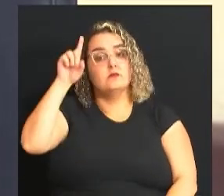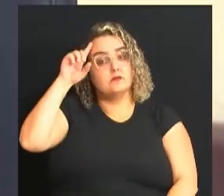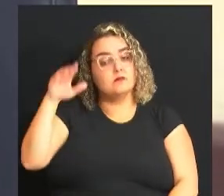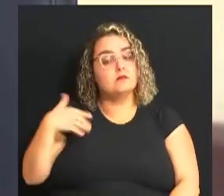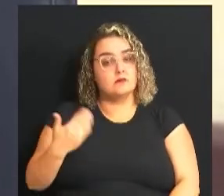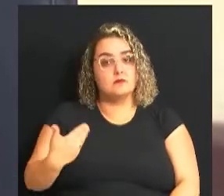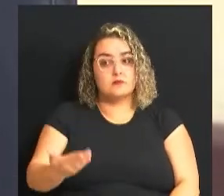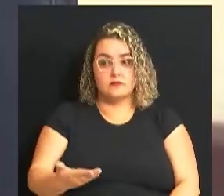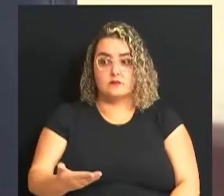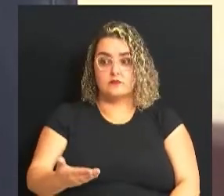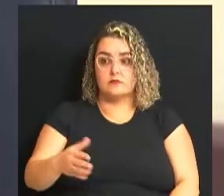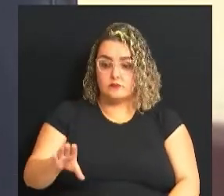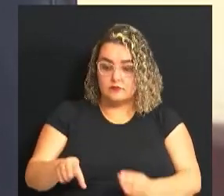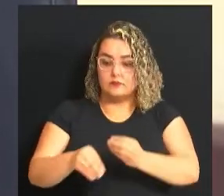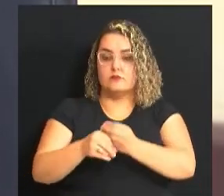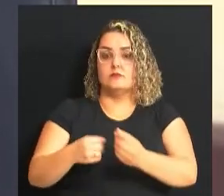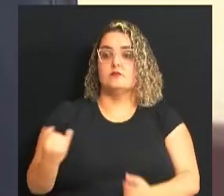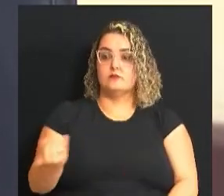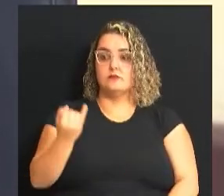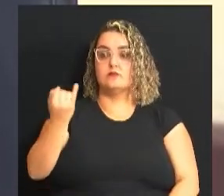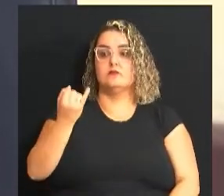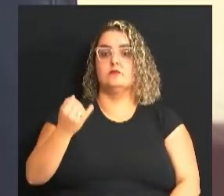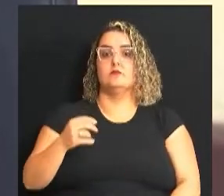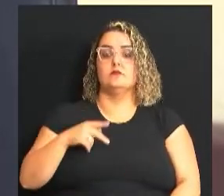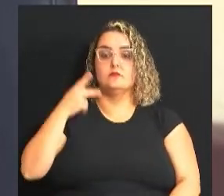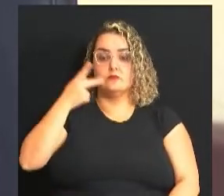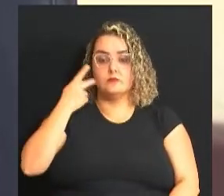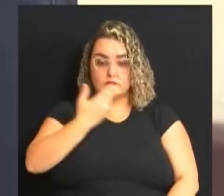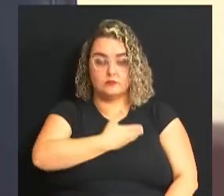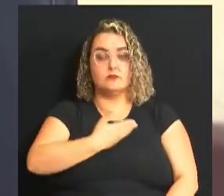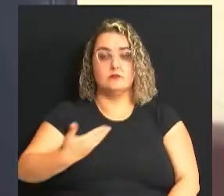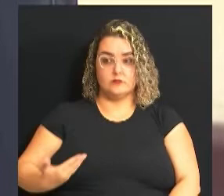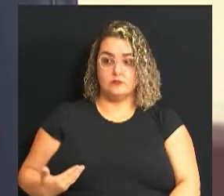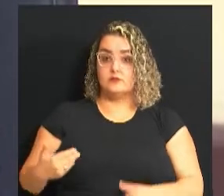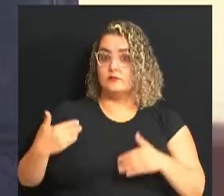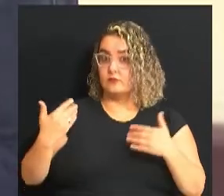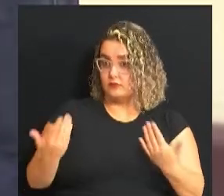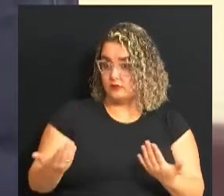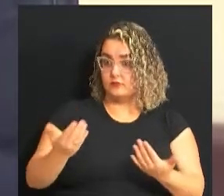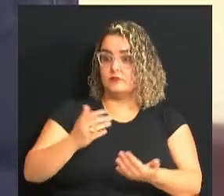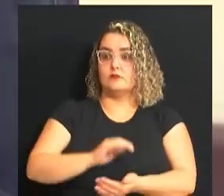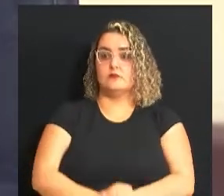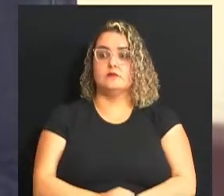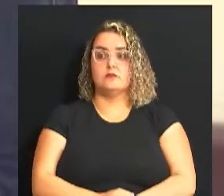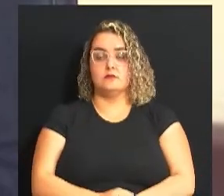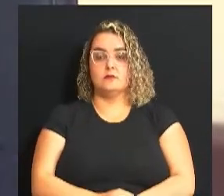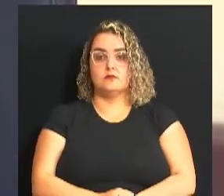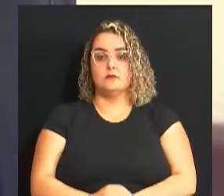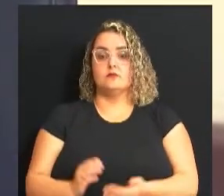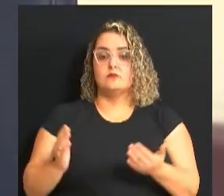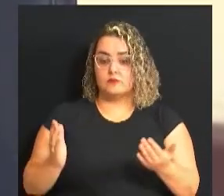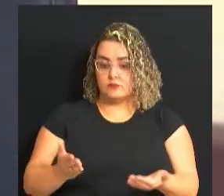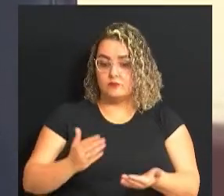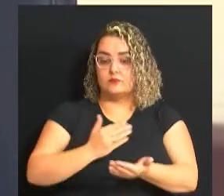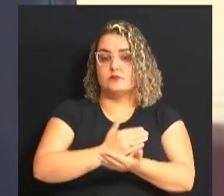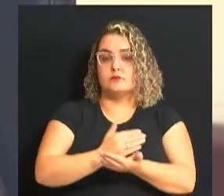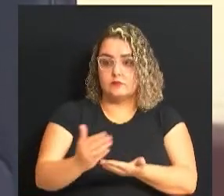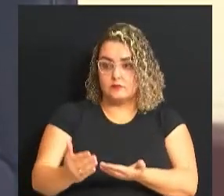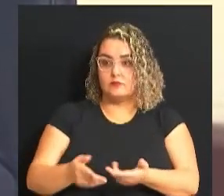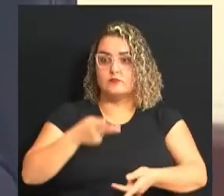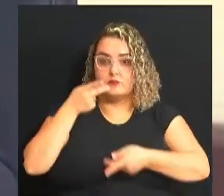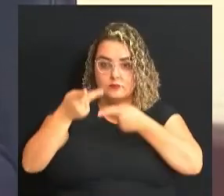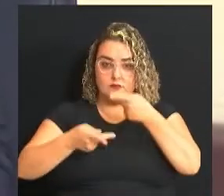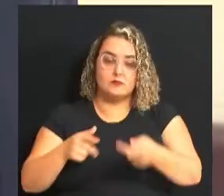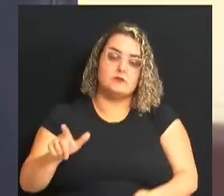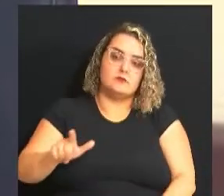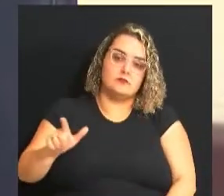da implementação dessa importante política pública. Então, já quero iniciar dizendo que é óbvio que é um